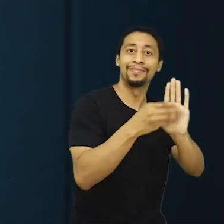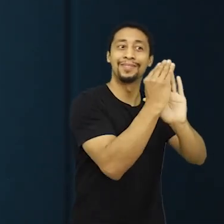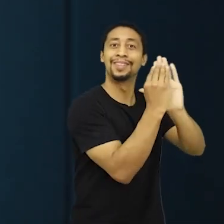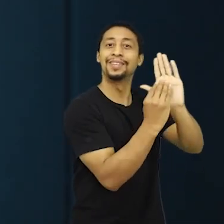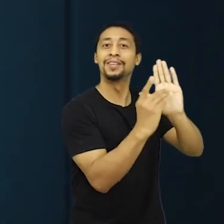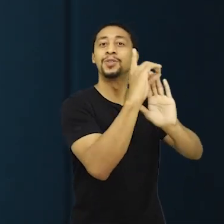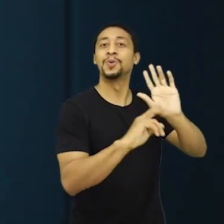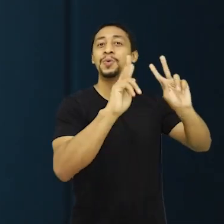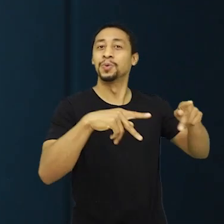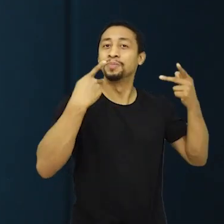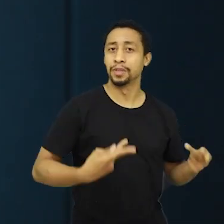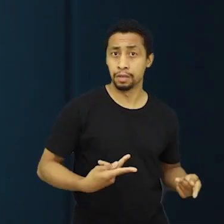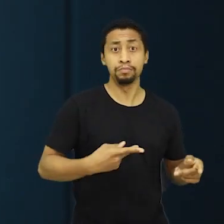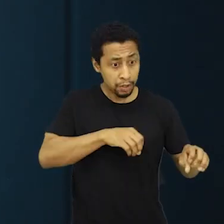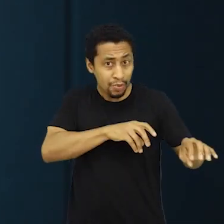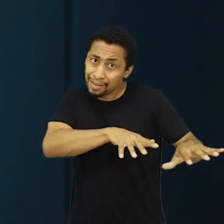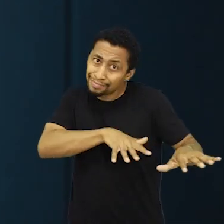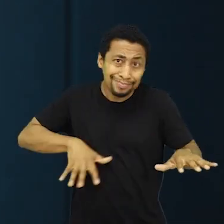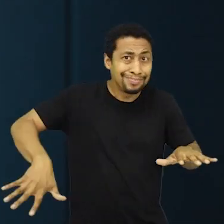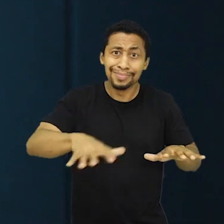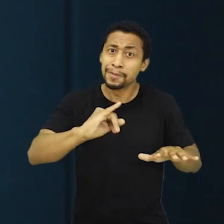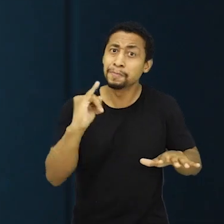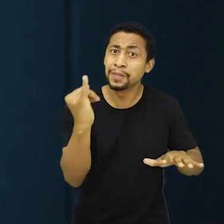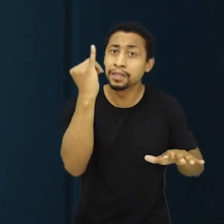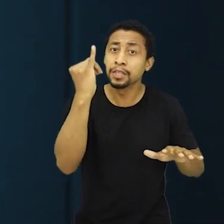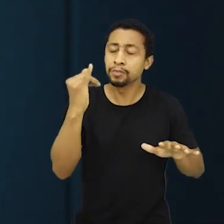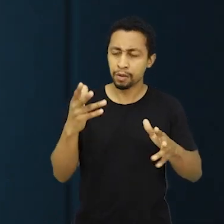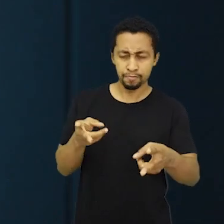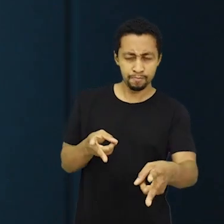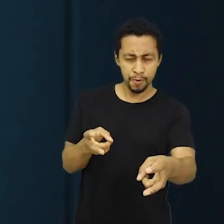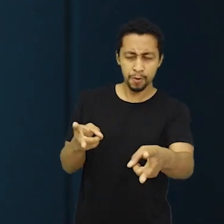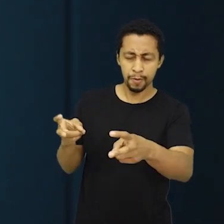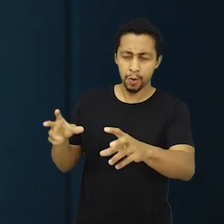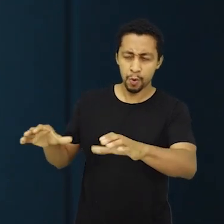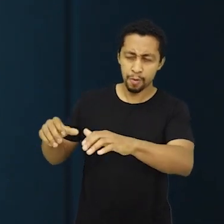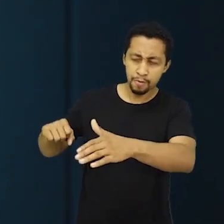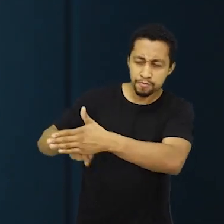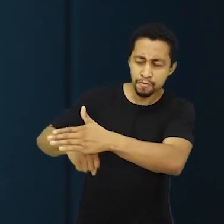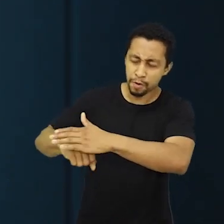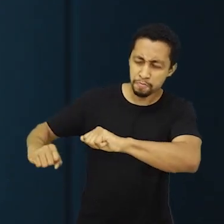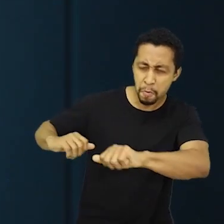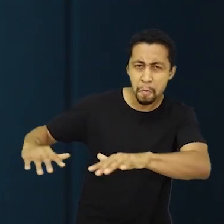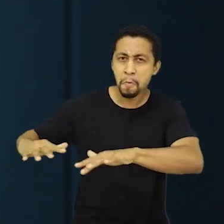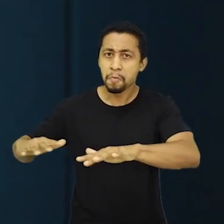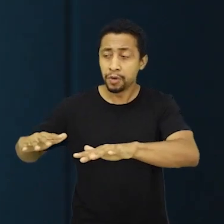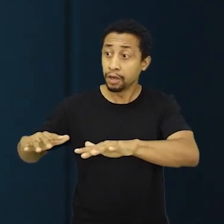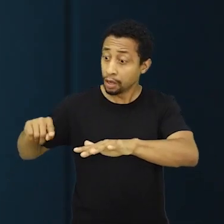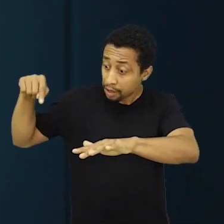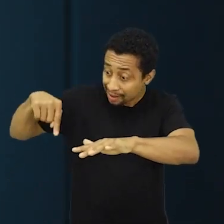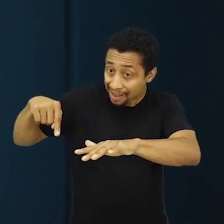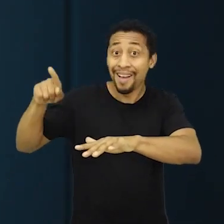a educação em geral, porque o reconhecimento de que a luta coletiva possui uma dimensão educativa e que essa